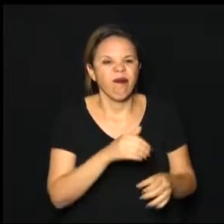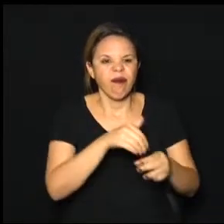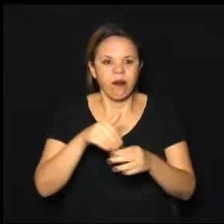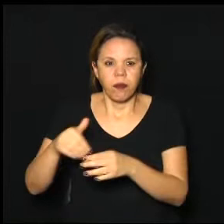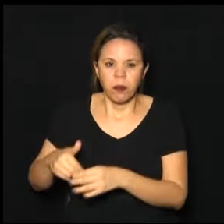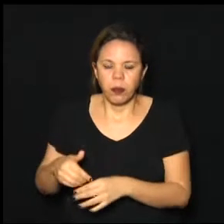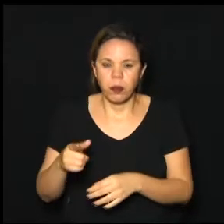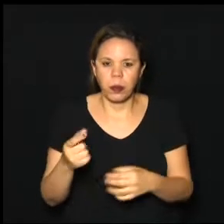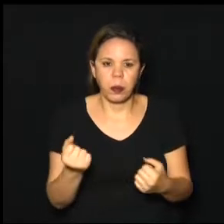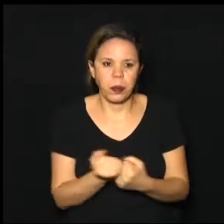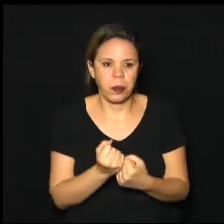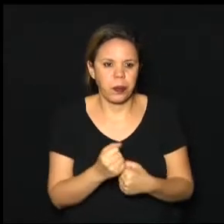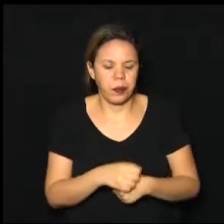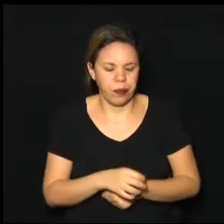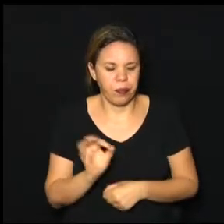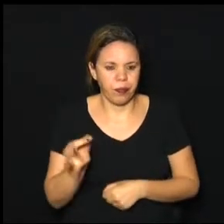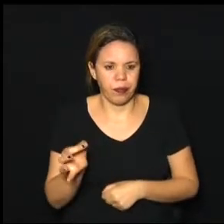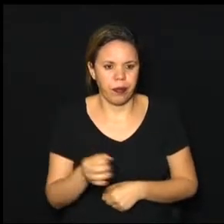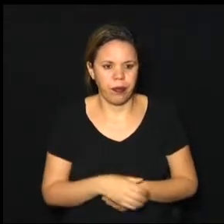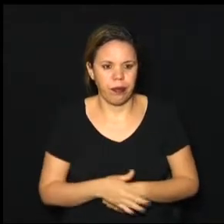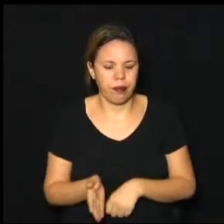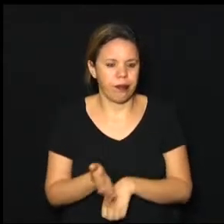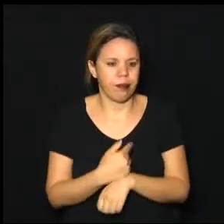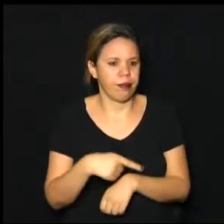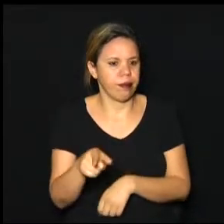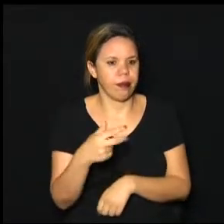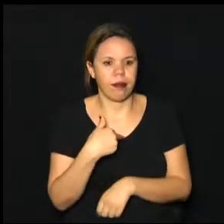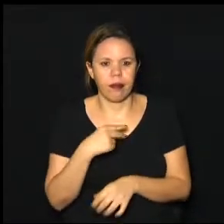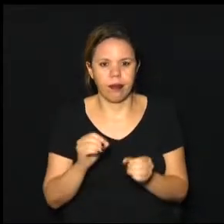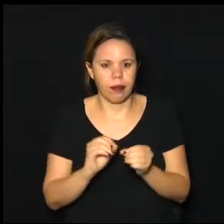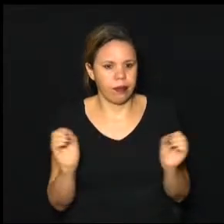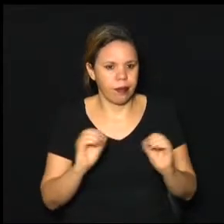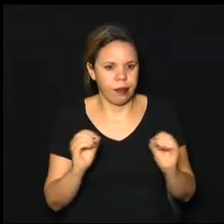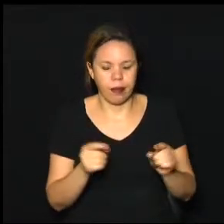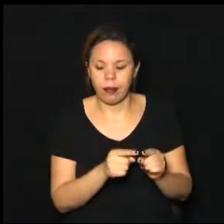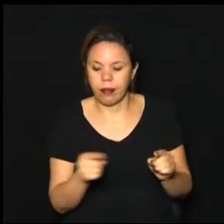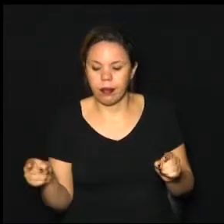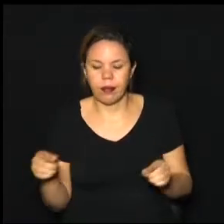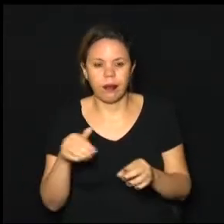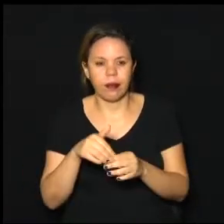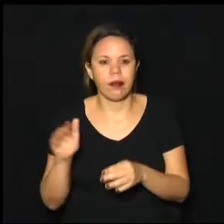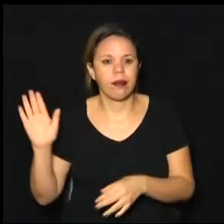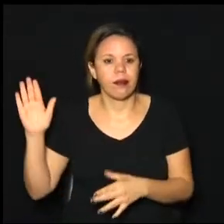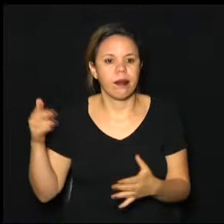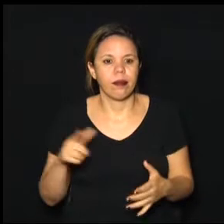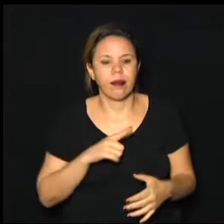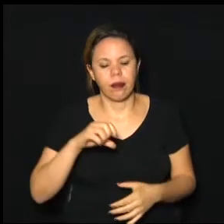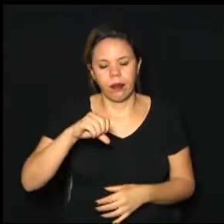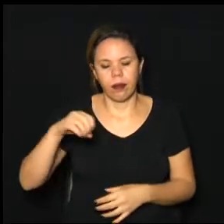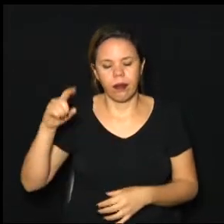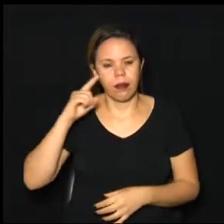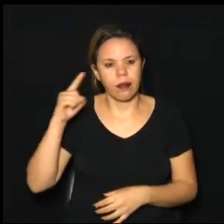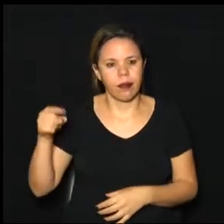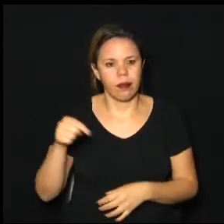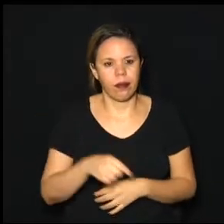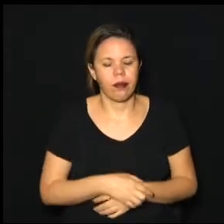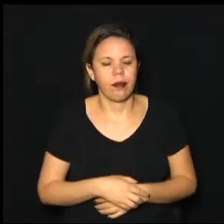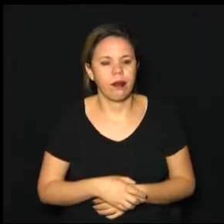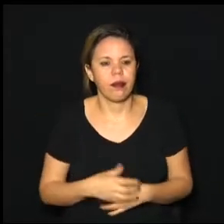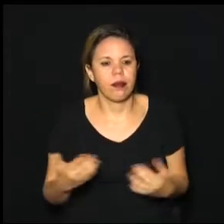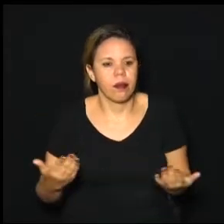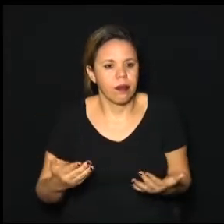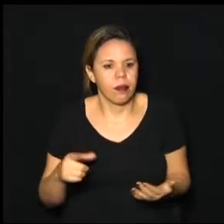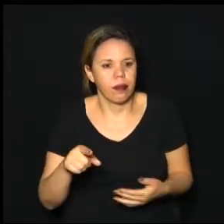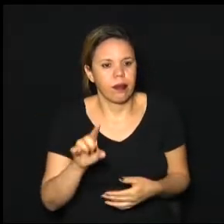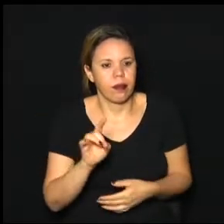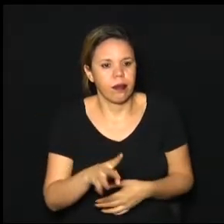a seu favor. Tá certo? Então, antes você não podia fazer nada no período pré-campanha porque você tinha 90 dias para fazer campanha. Como hoje você